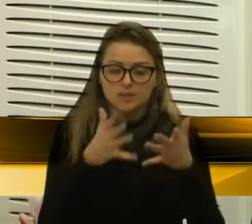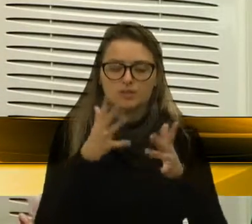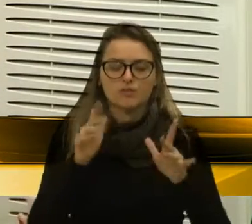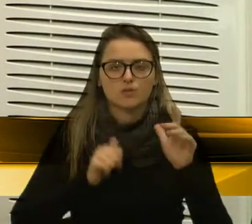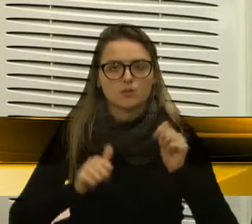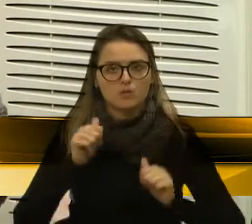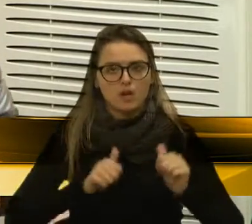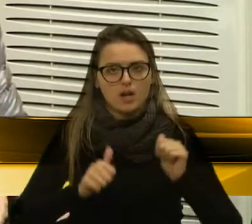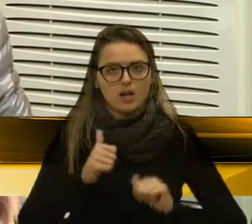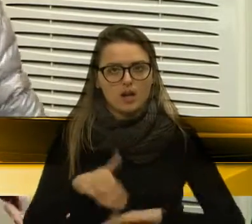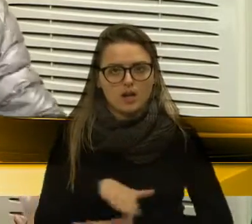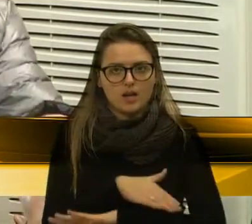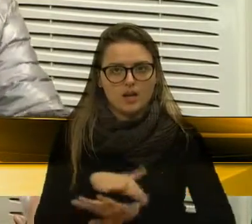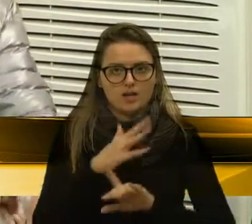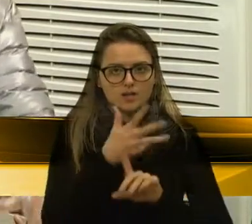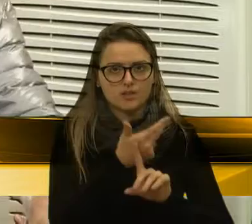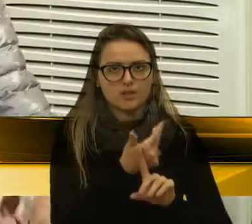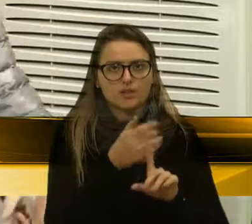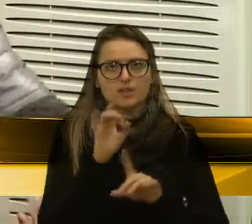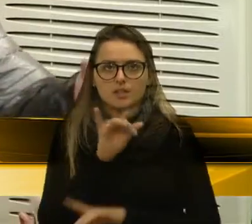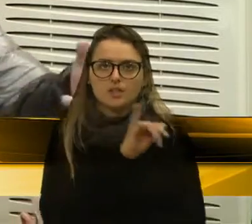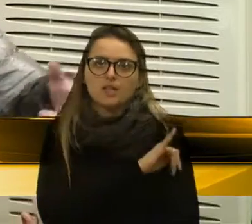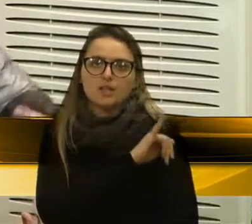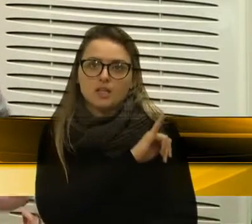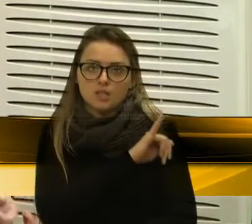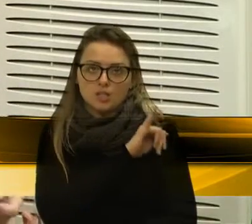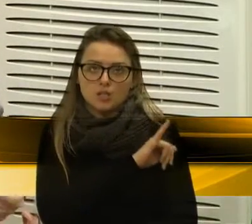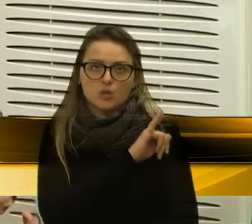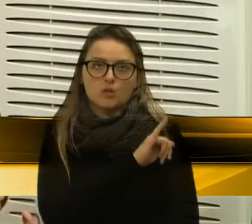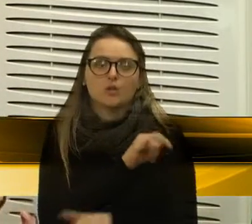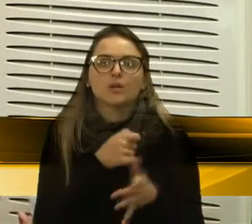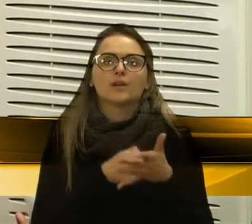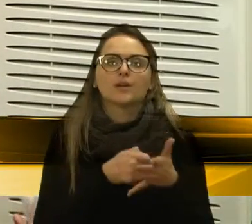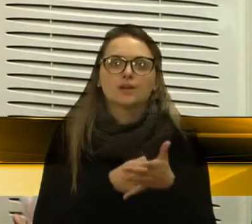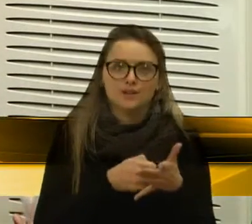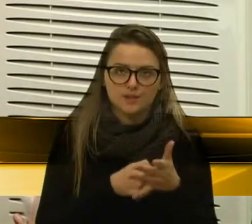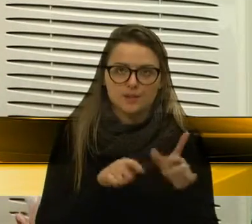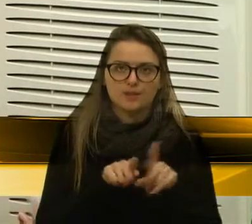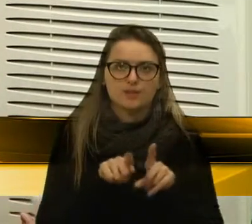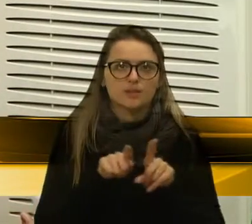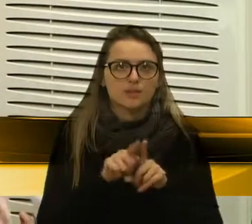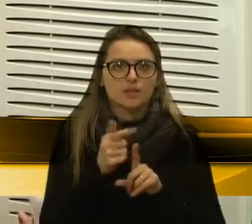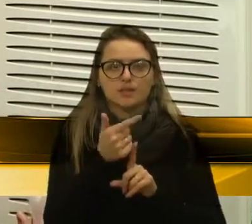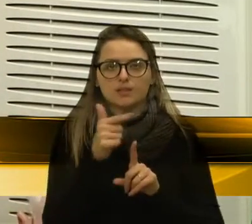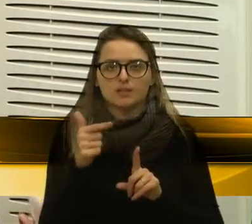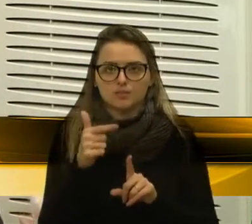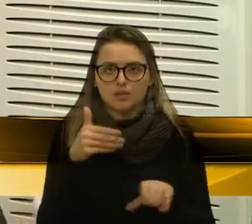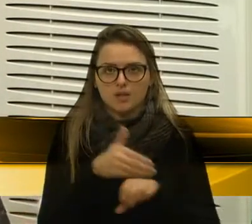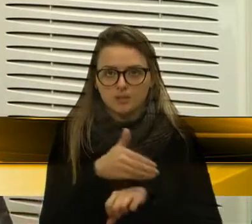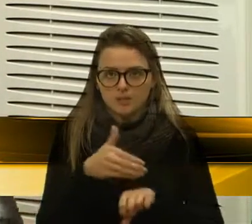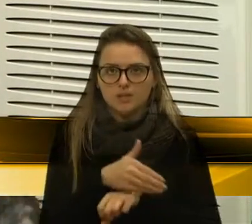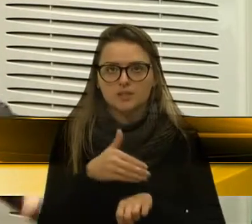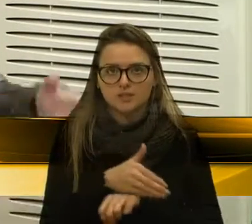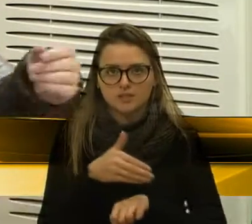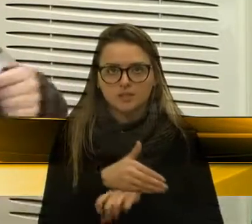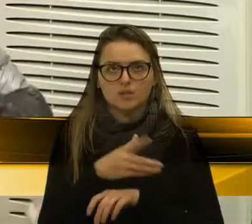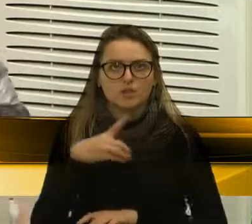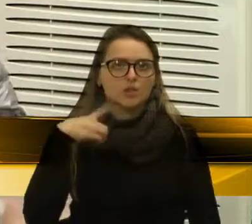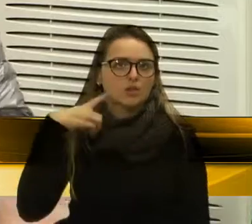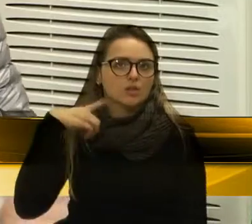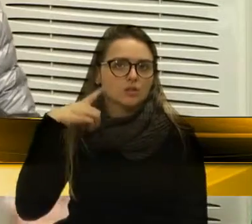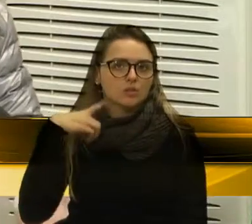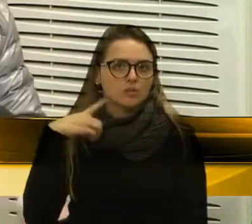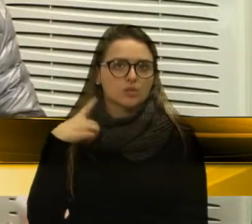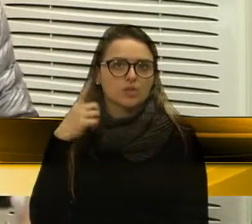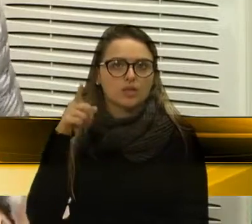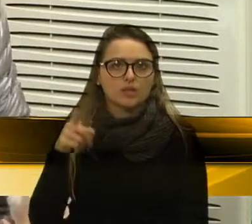rua exceto rio de janeiro que agora tenta cassar essa participação através do deputado fernando alberto